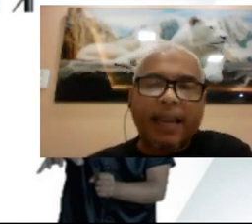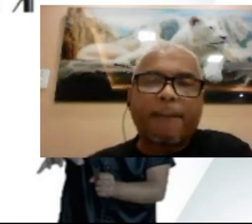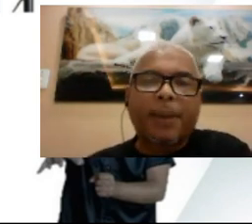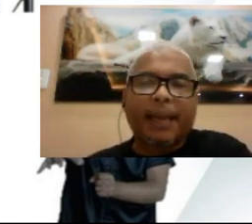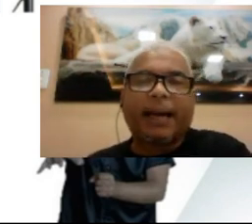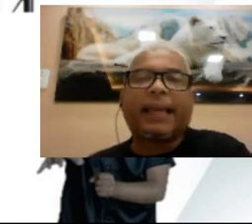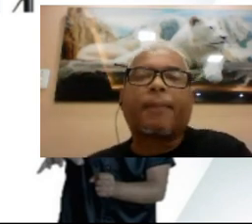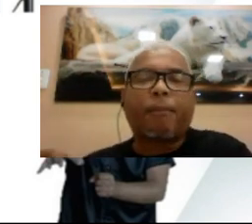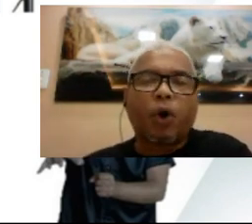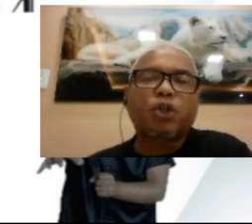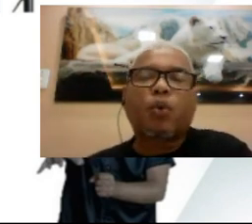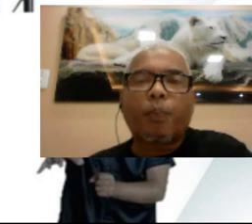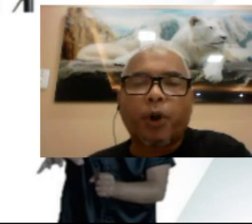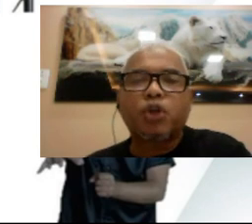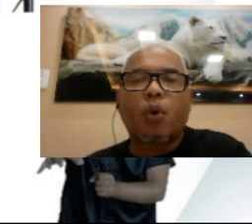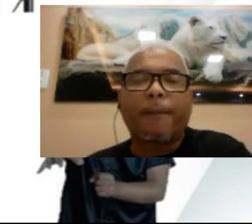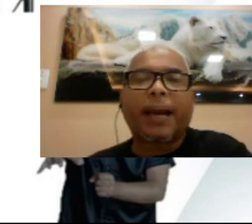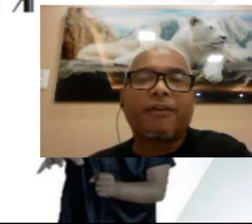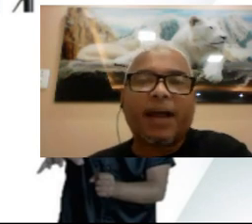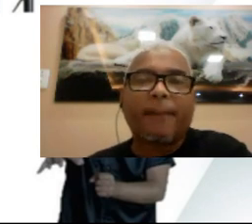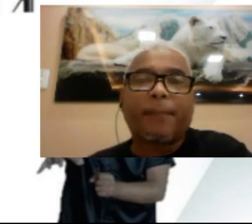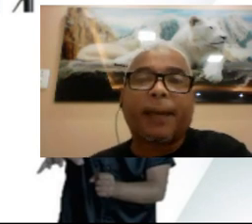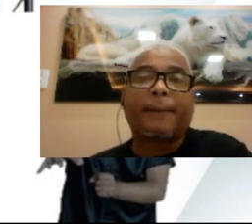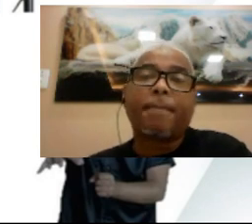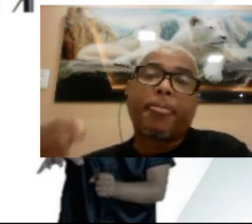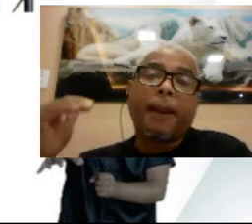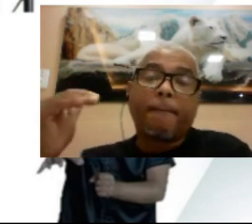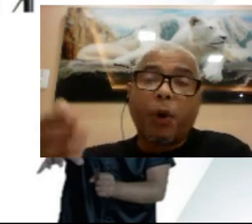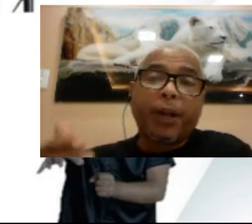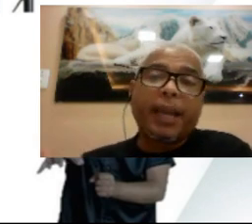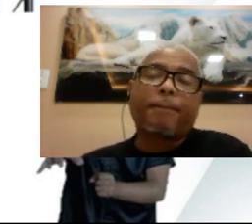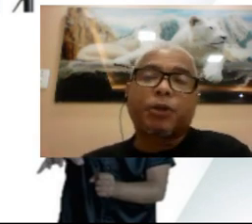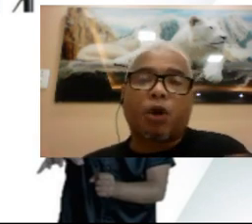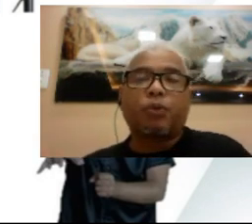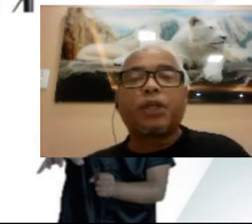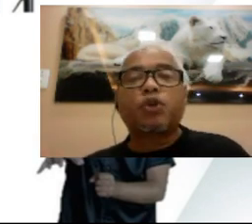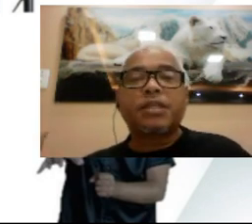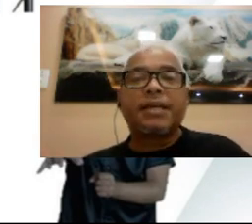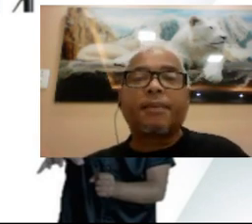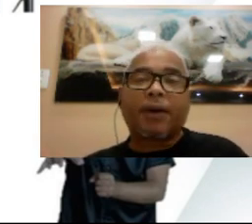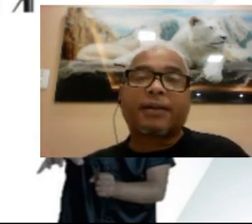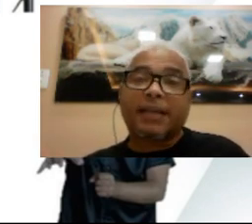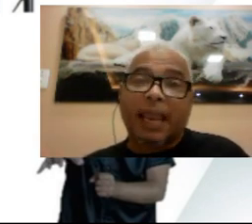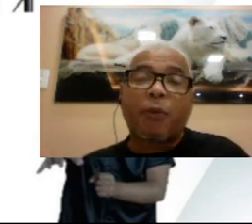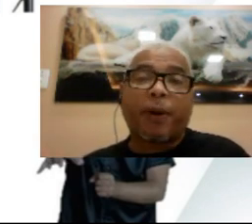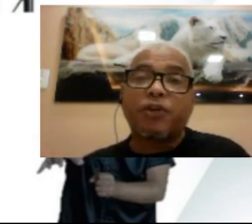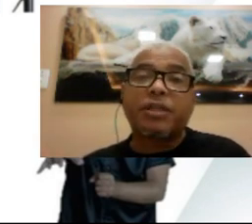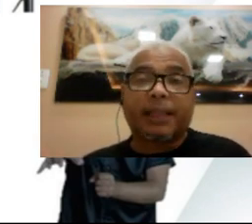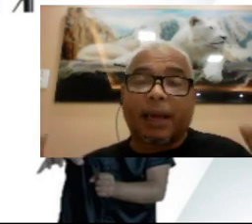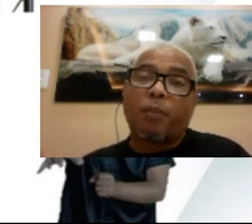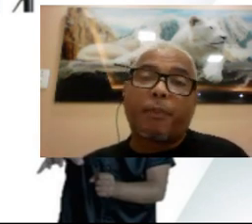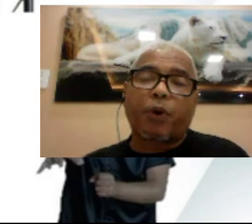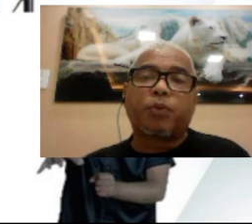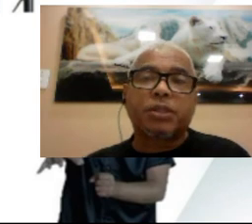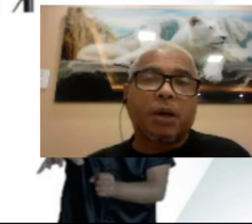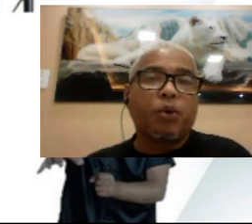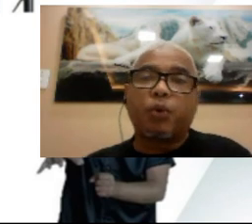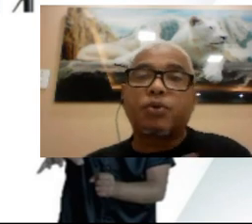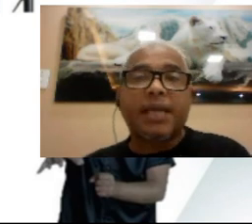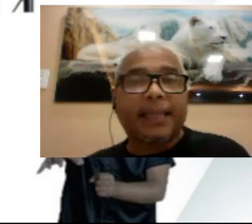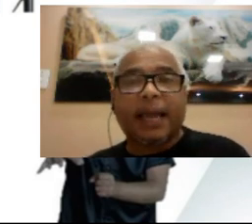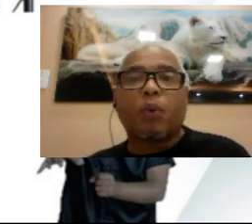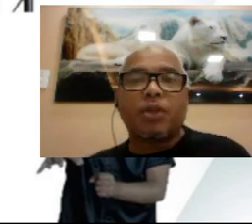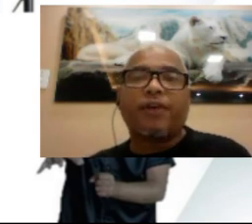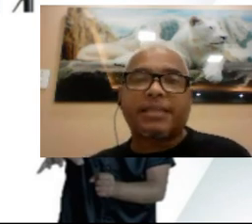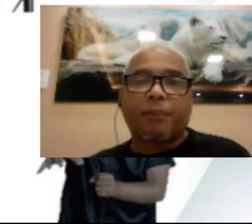pessoal vale a pena galera pode pode comprar que vale a pena porém pessoal deixa eu ser instalado para você tá numa